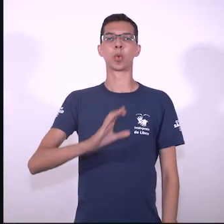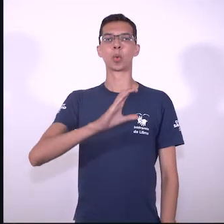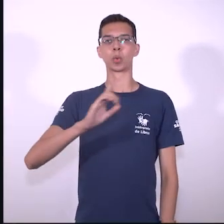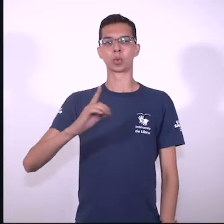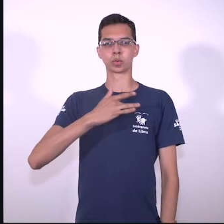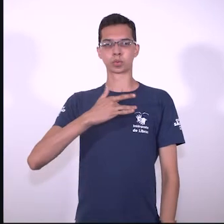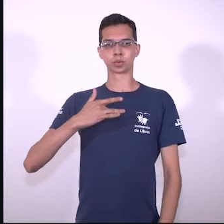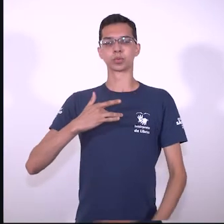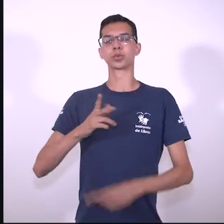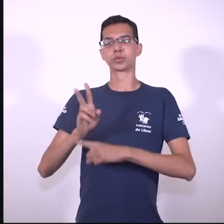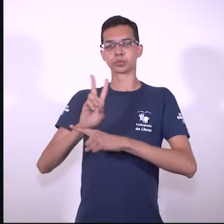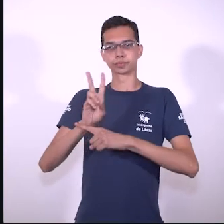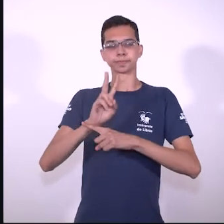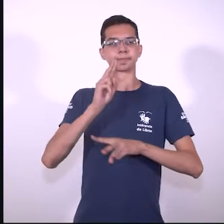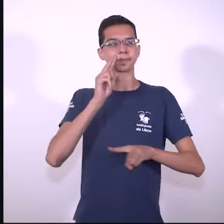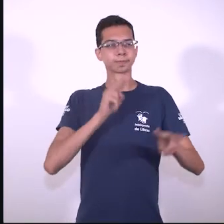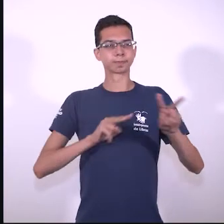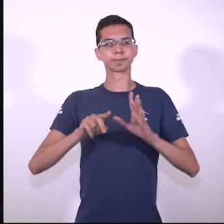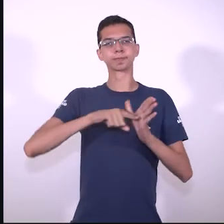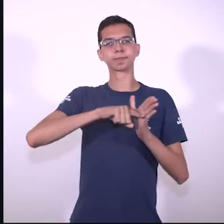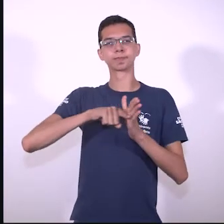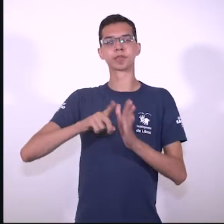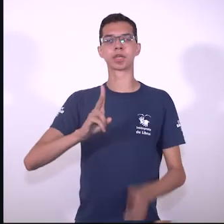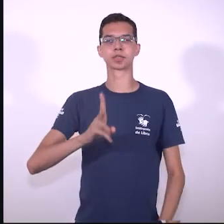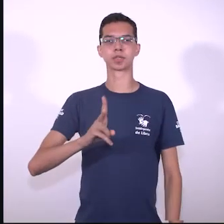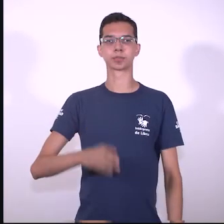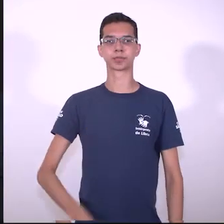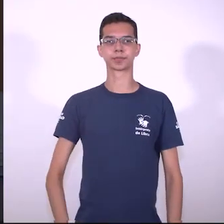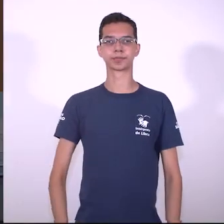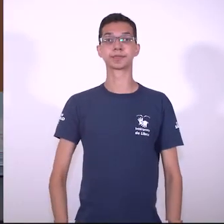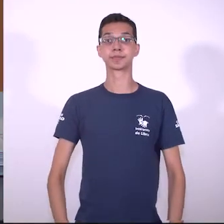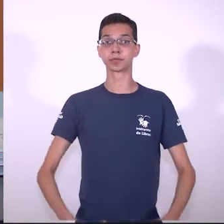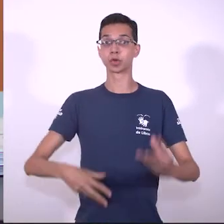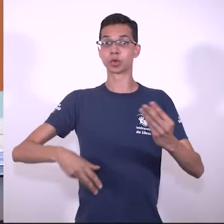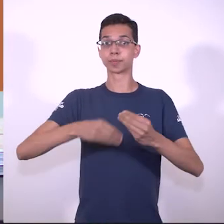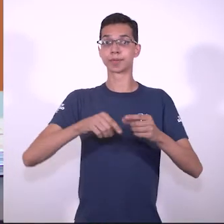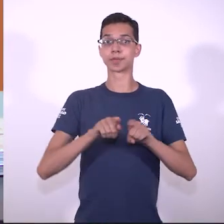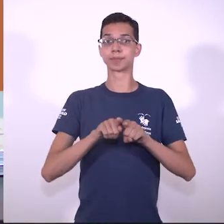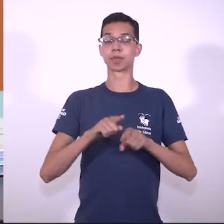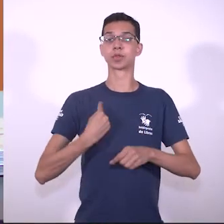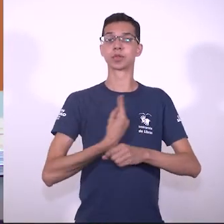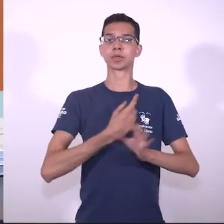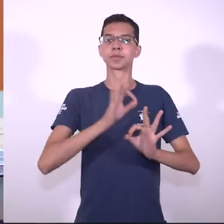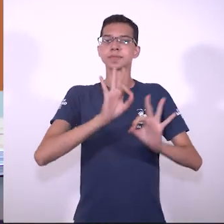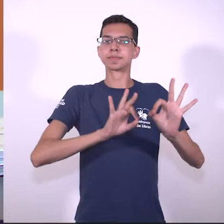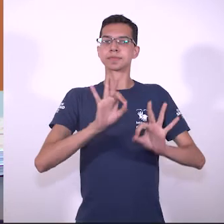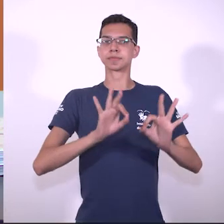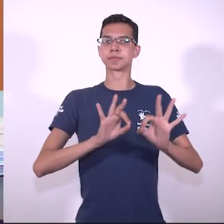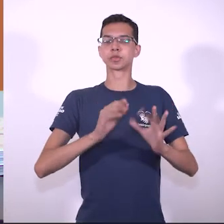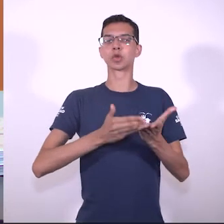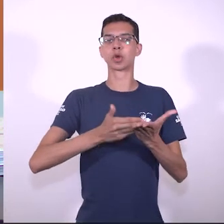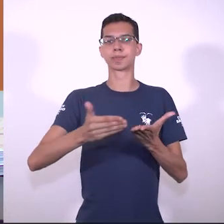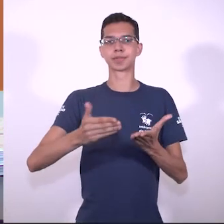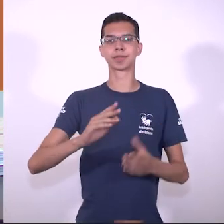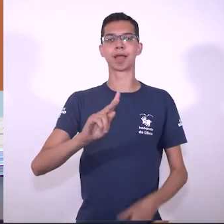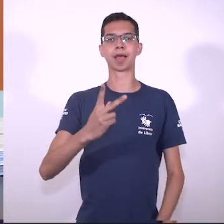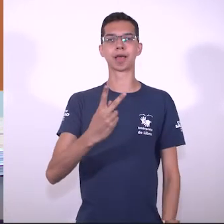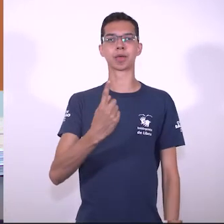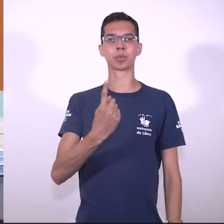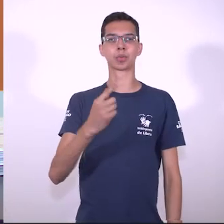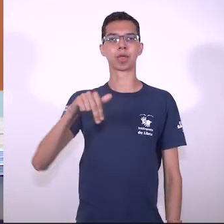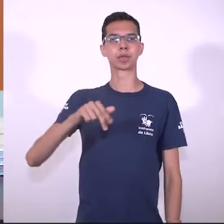Só complementando, nós estamos, inclusive, iniciando todo o planejamento para a vacinação do H1N1, da